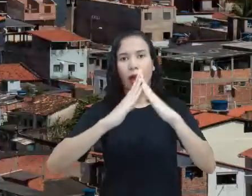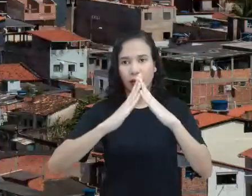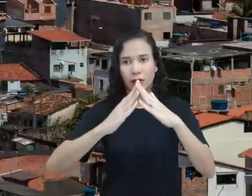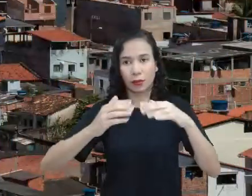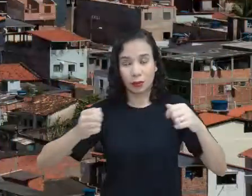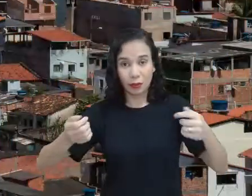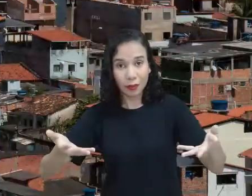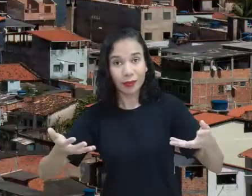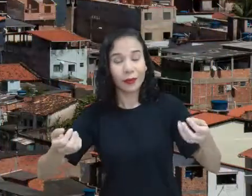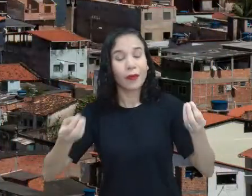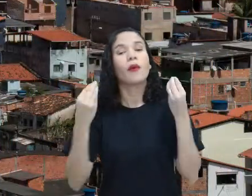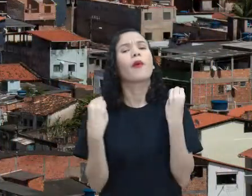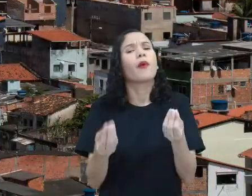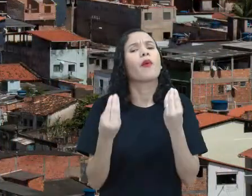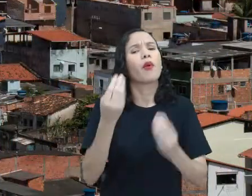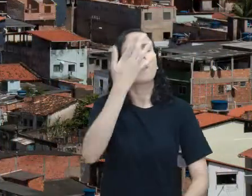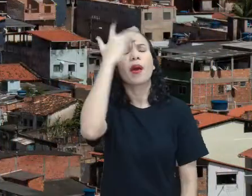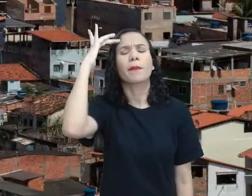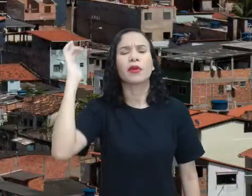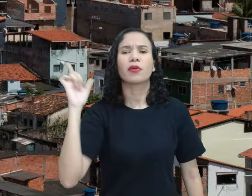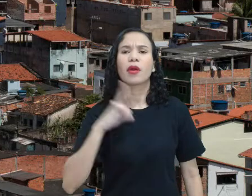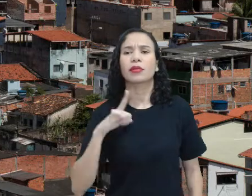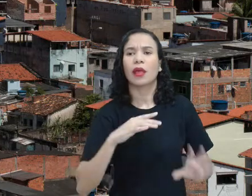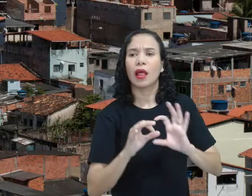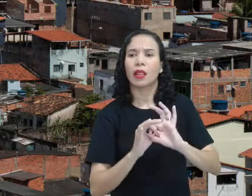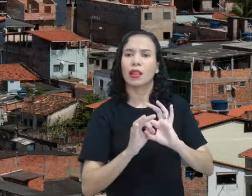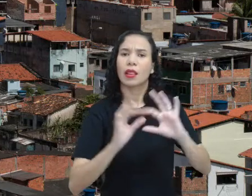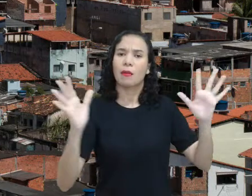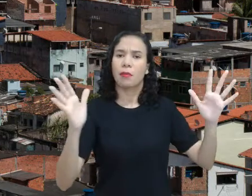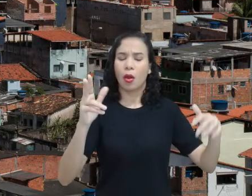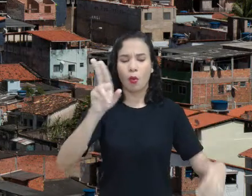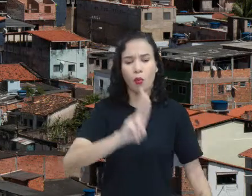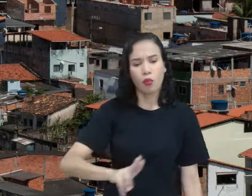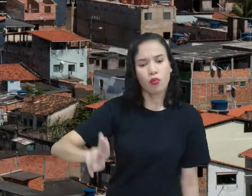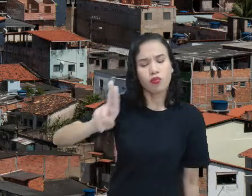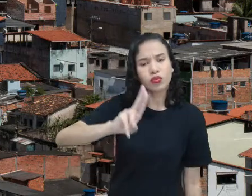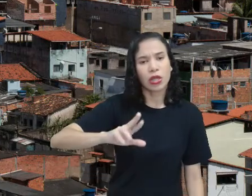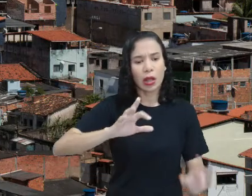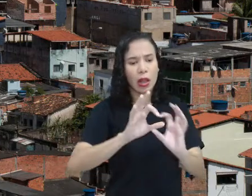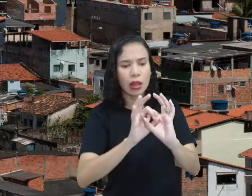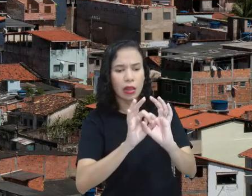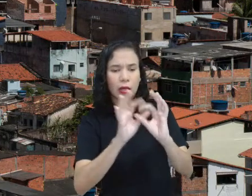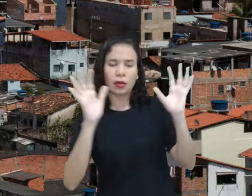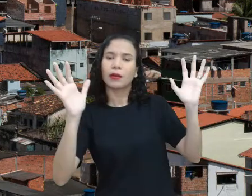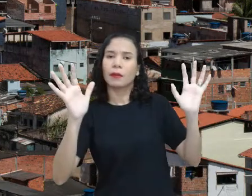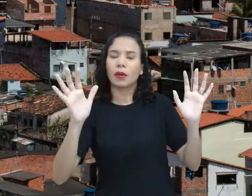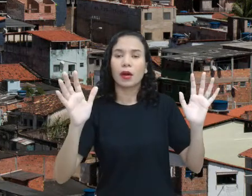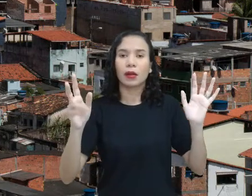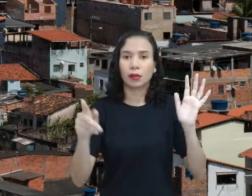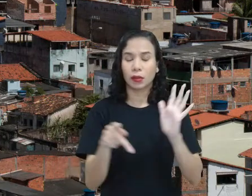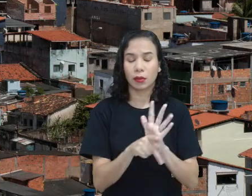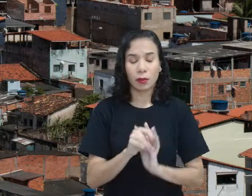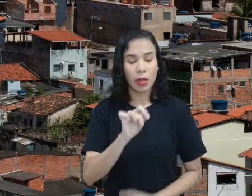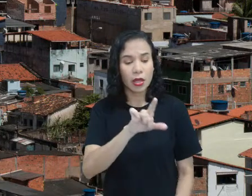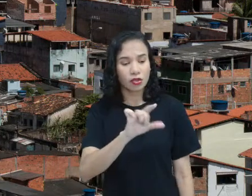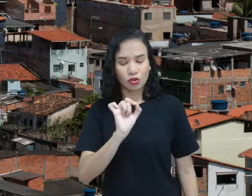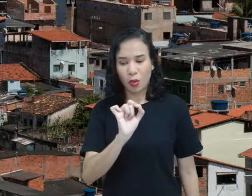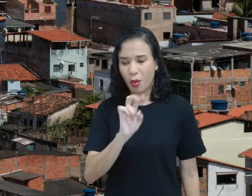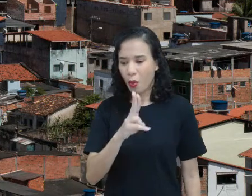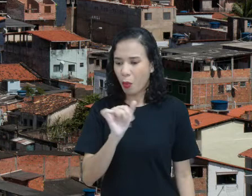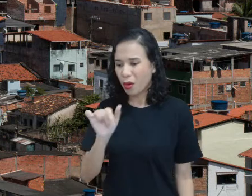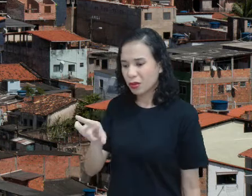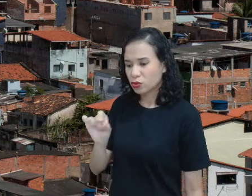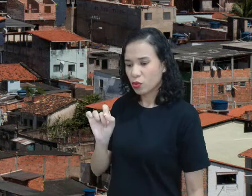Né? Então, como é que a pessoa vai exercer a sua liberdade? Vai usufruir dessa liberdade de escolha se ela